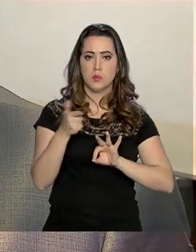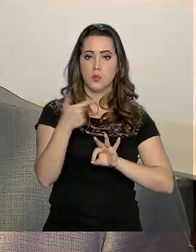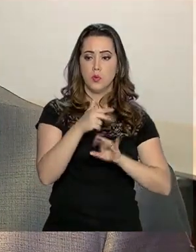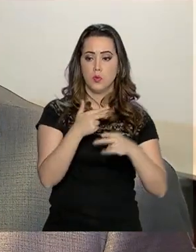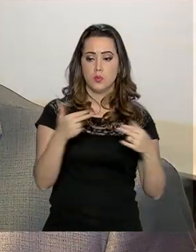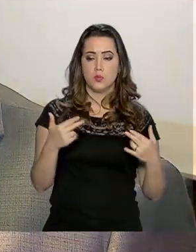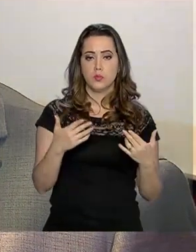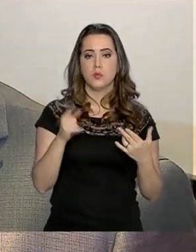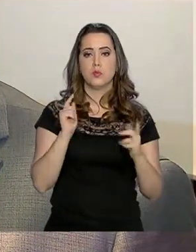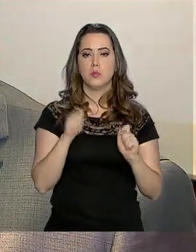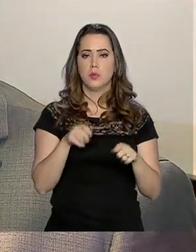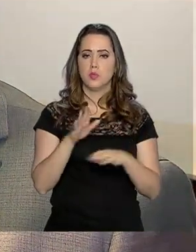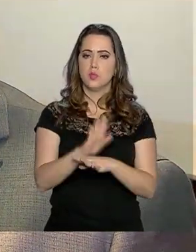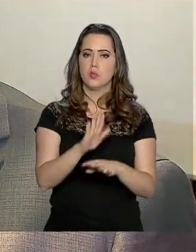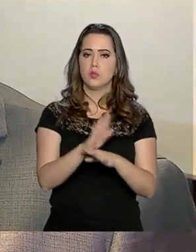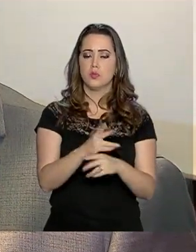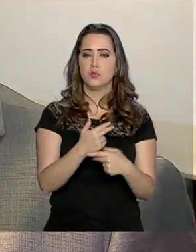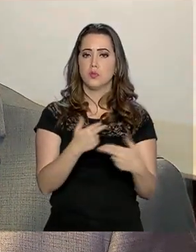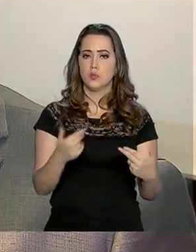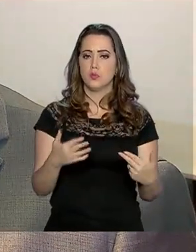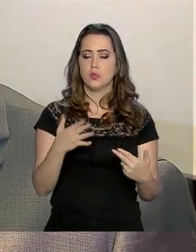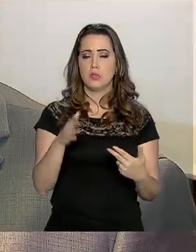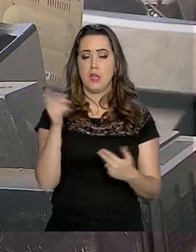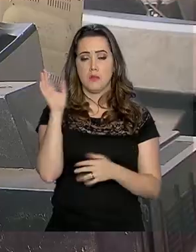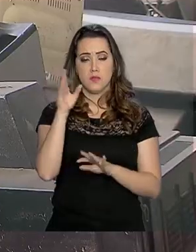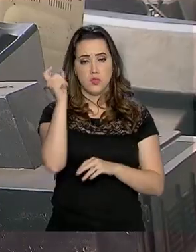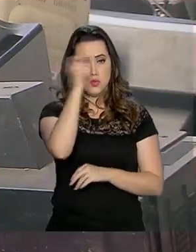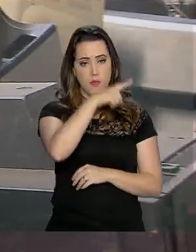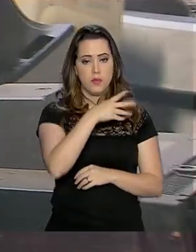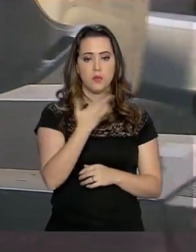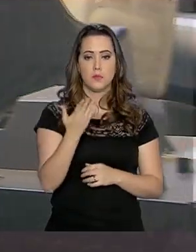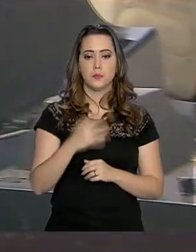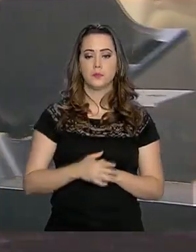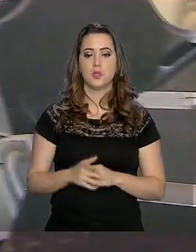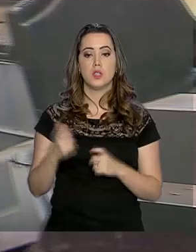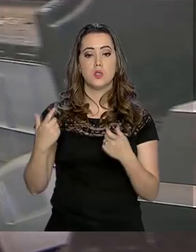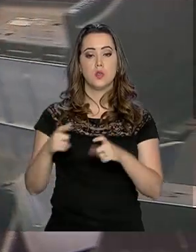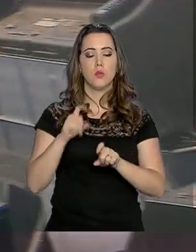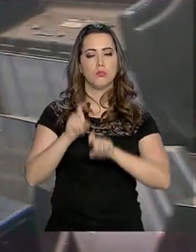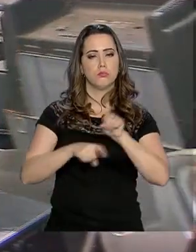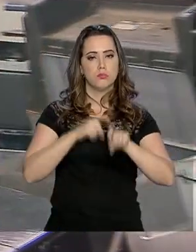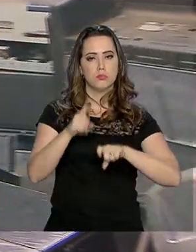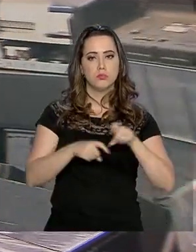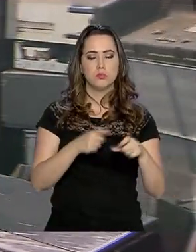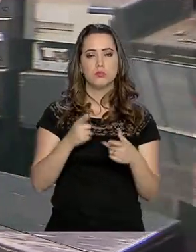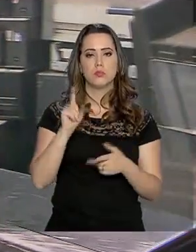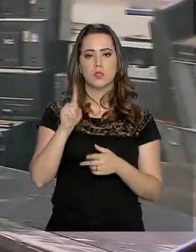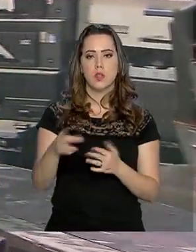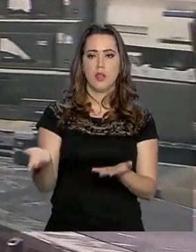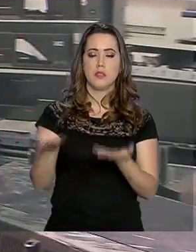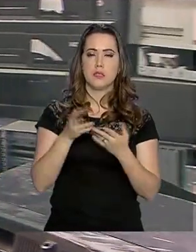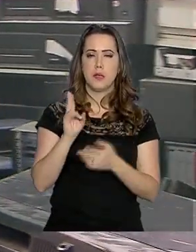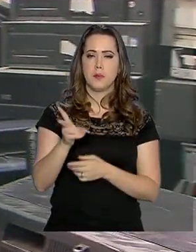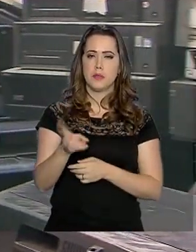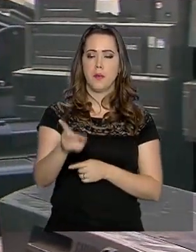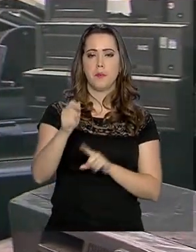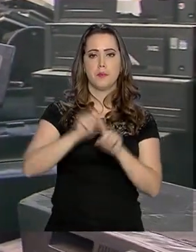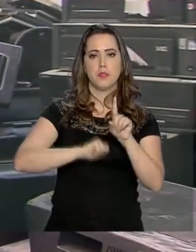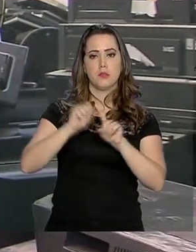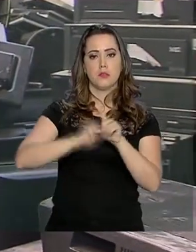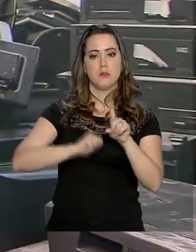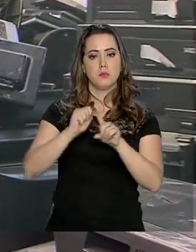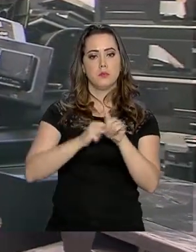que podem auxiliar em situações difíceis esse centro de recondicionamento recebe mensalmente cerca